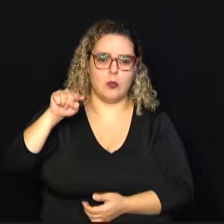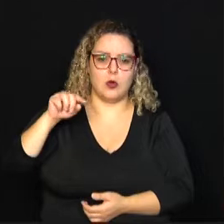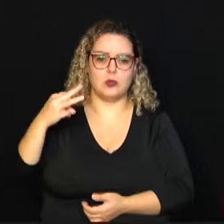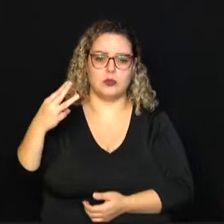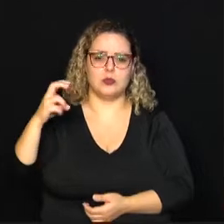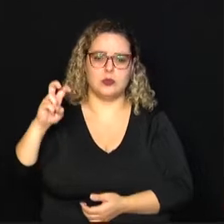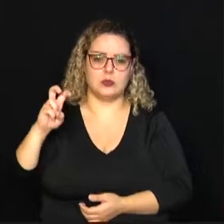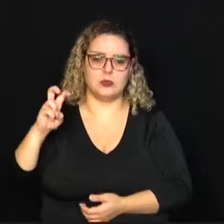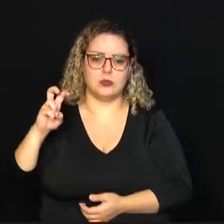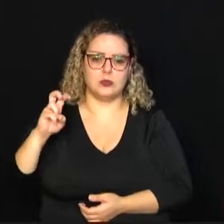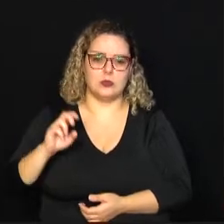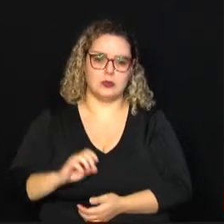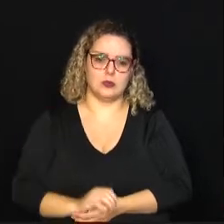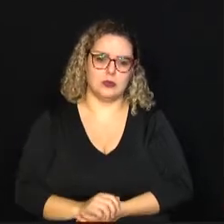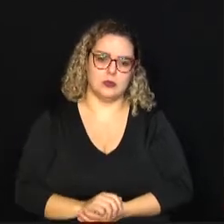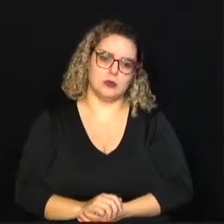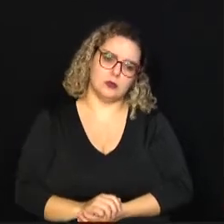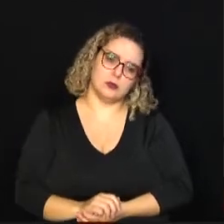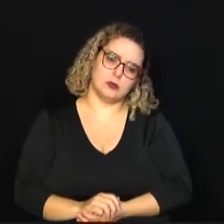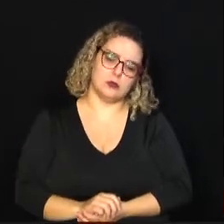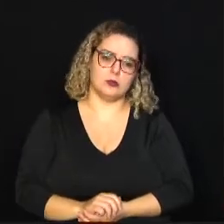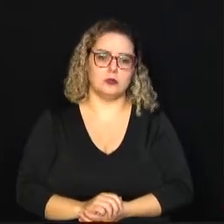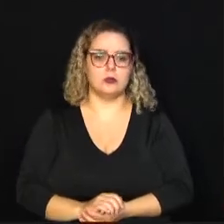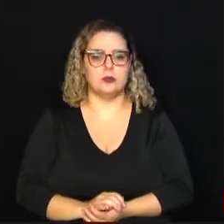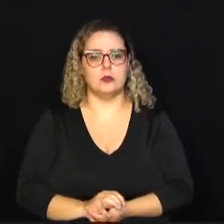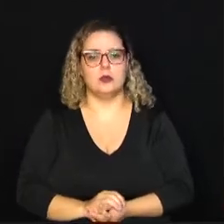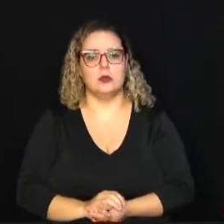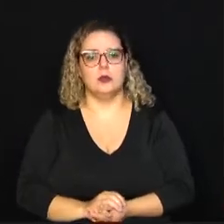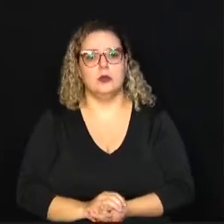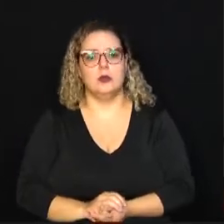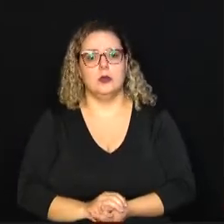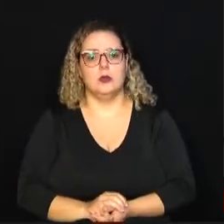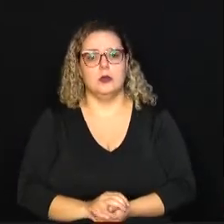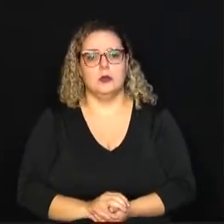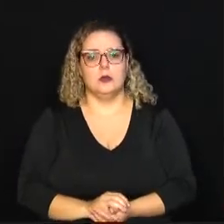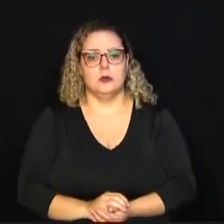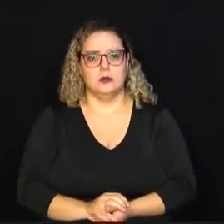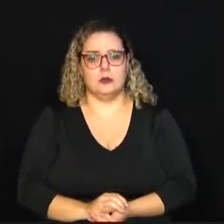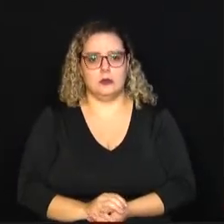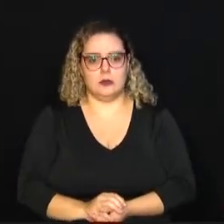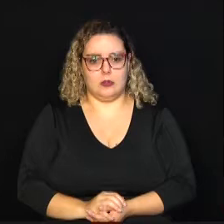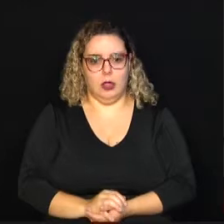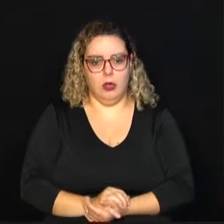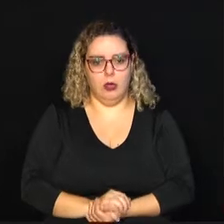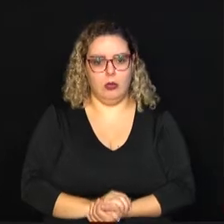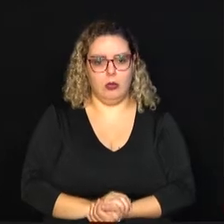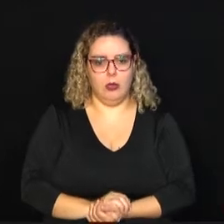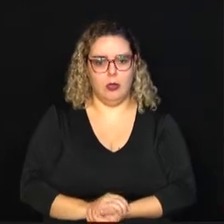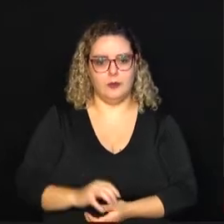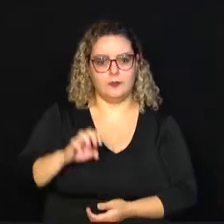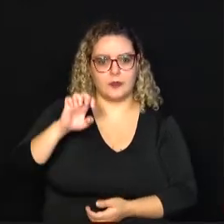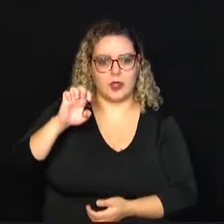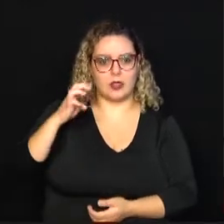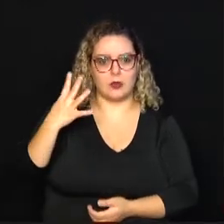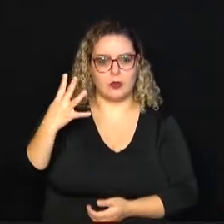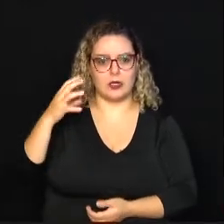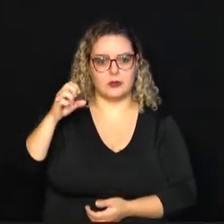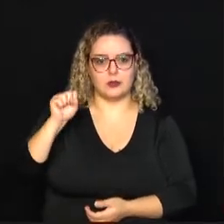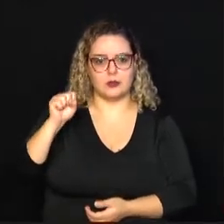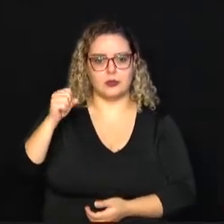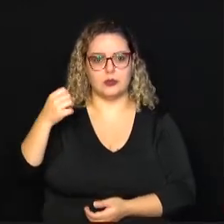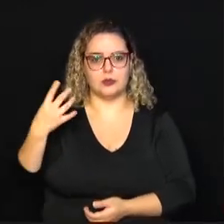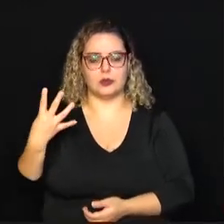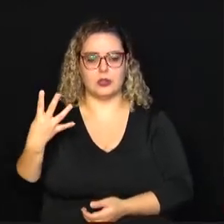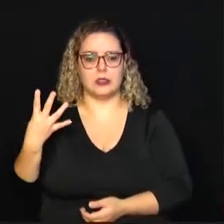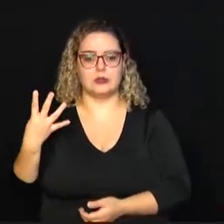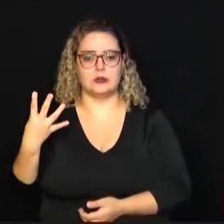B1.35.1 ou 1351. E tinha a mutação E484. Essa mutação, ela tem